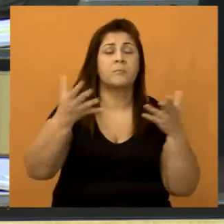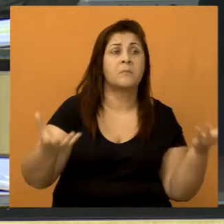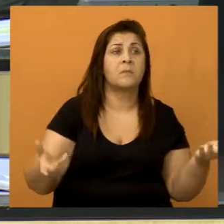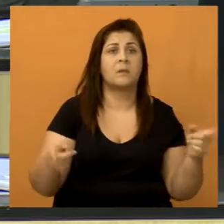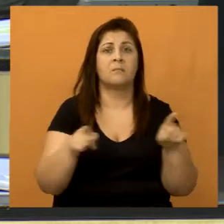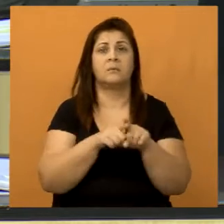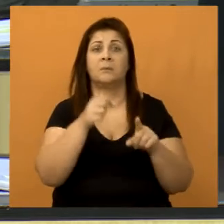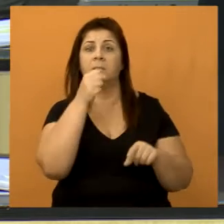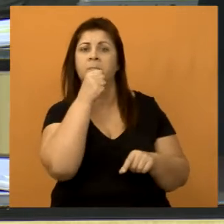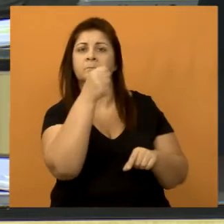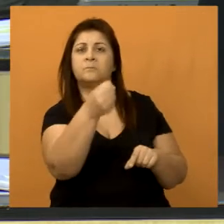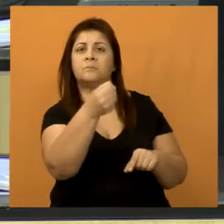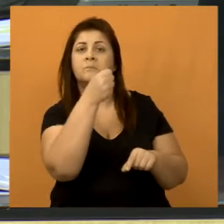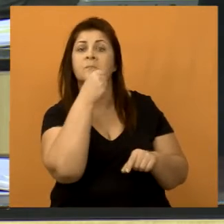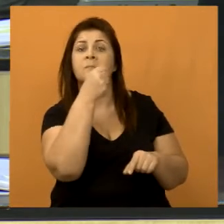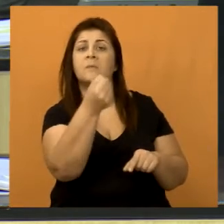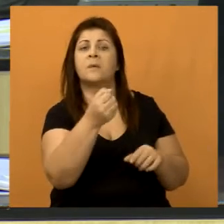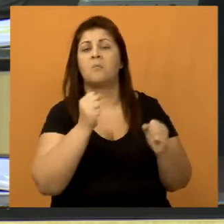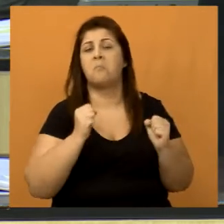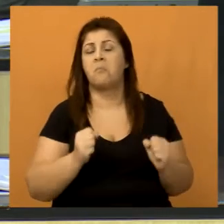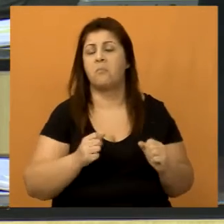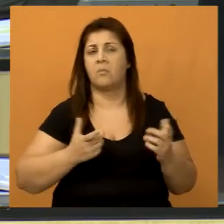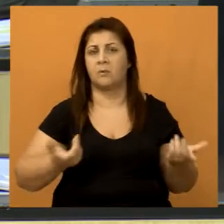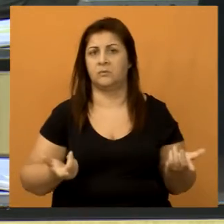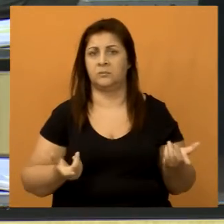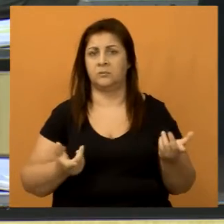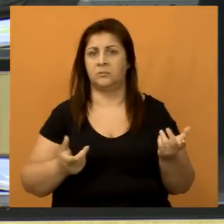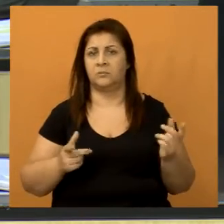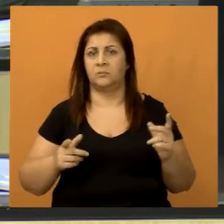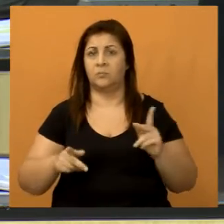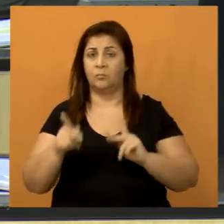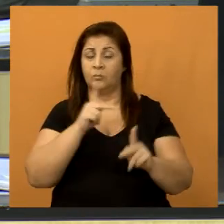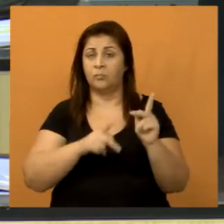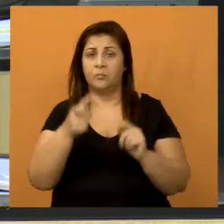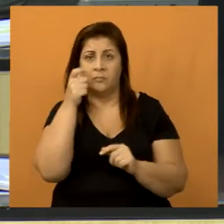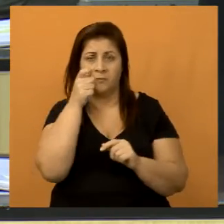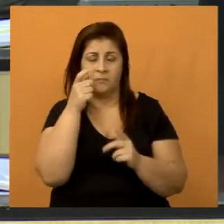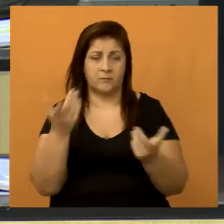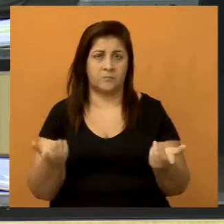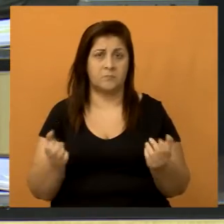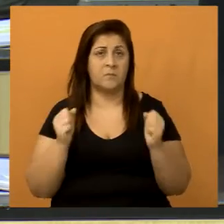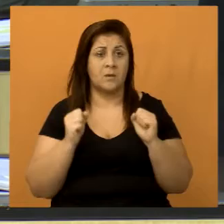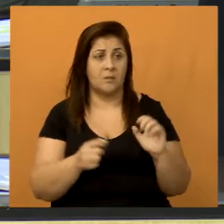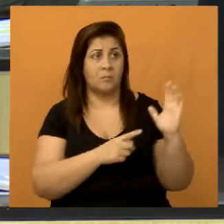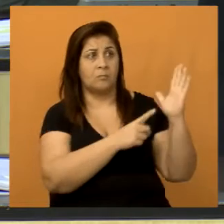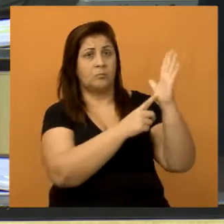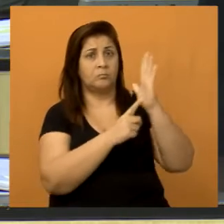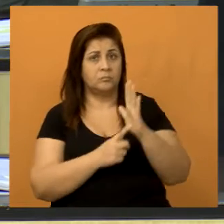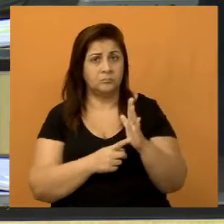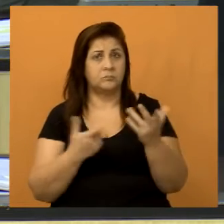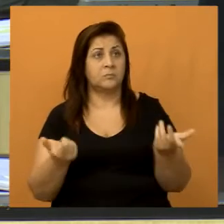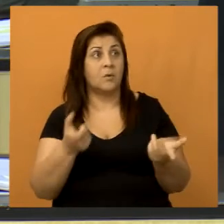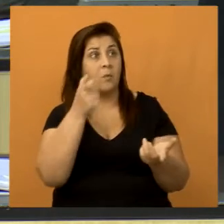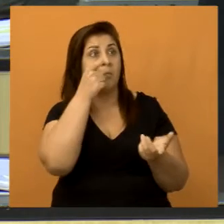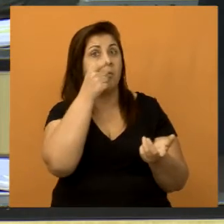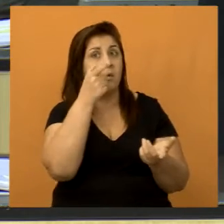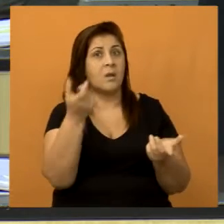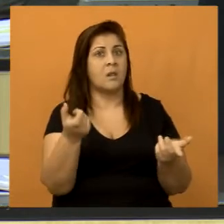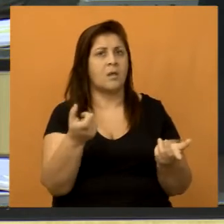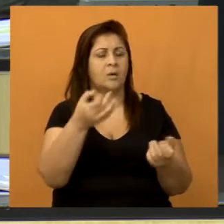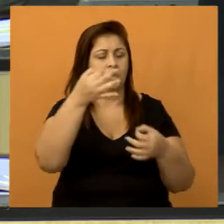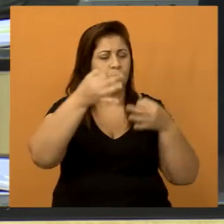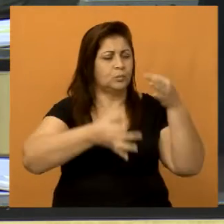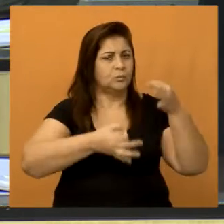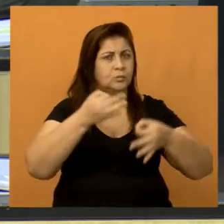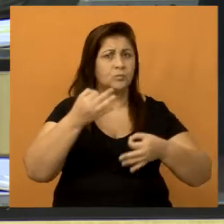imprensa também questionar, a própria população ouvir, que eu acho que aí dá expressividade, dá um olhar